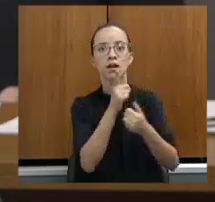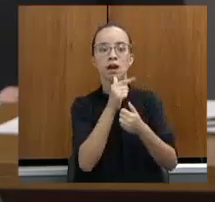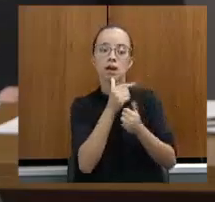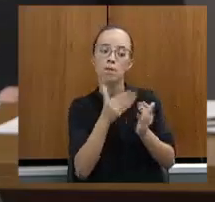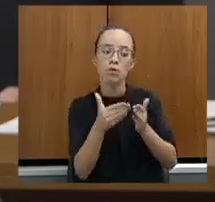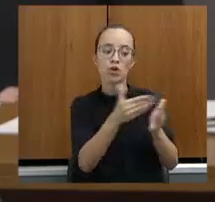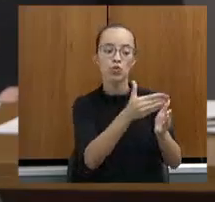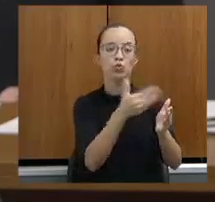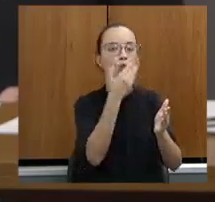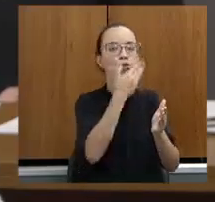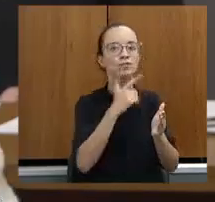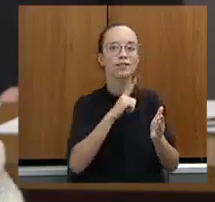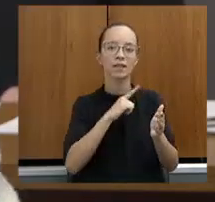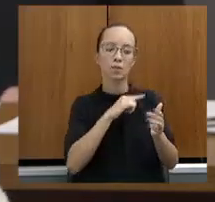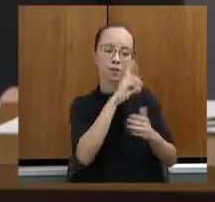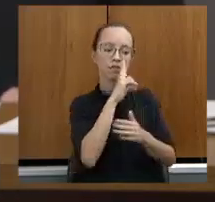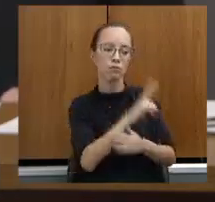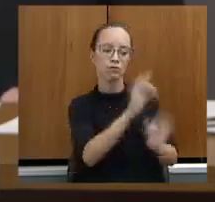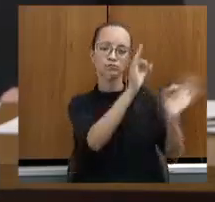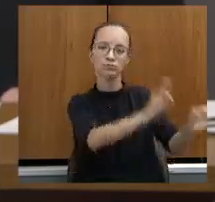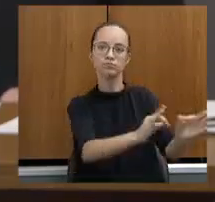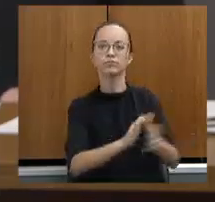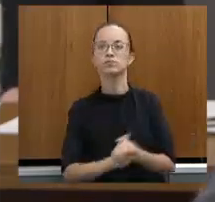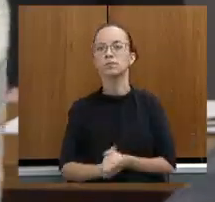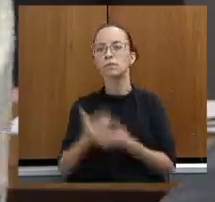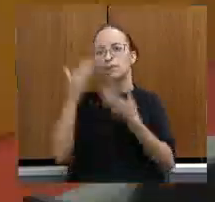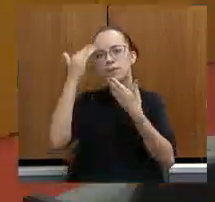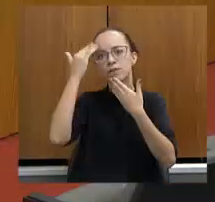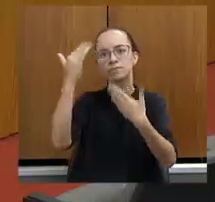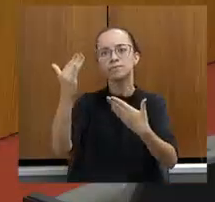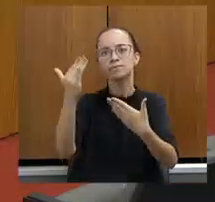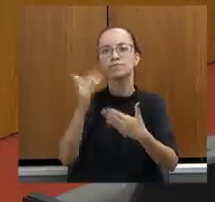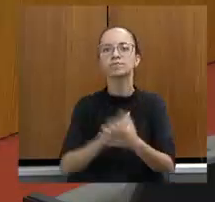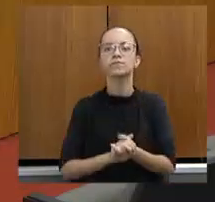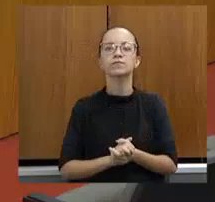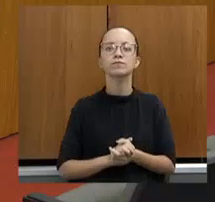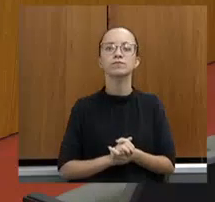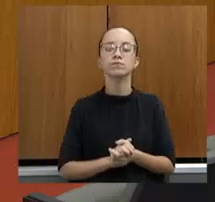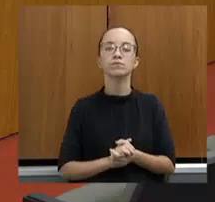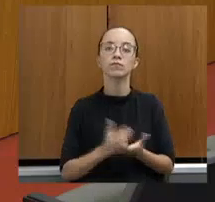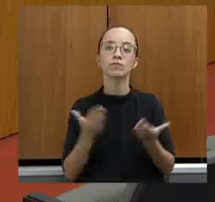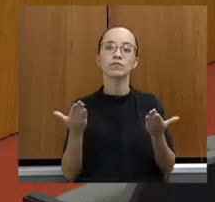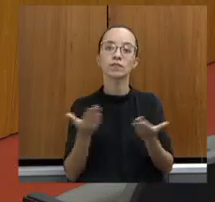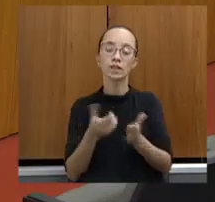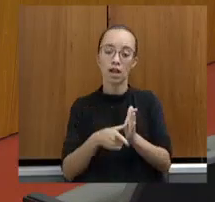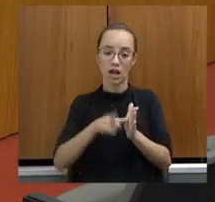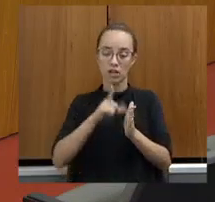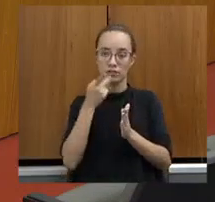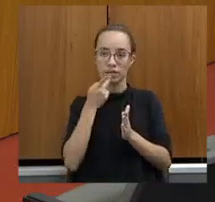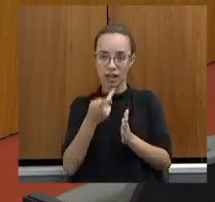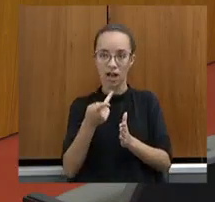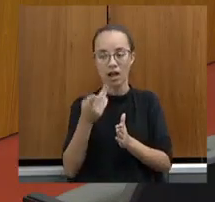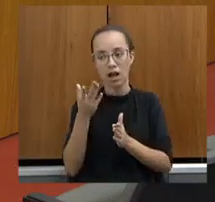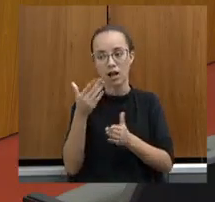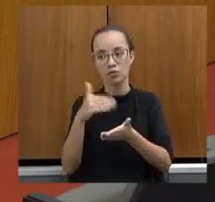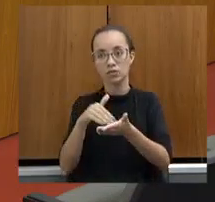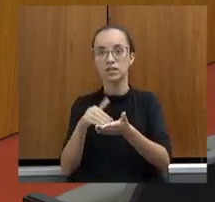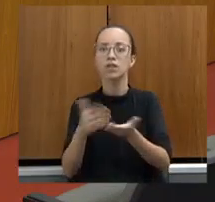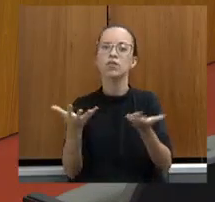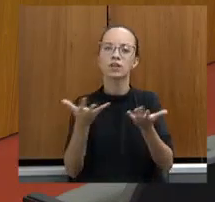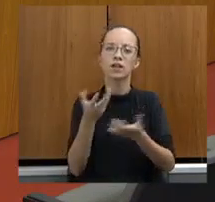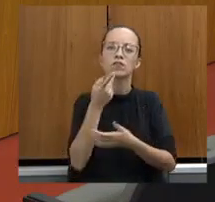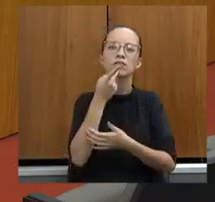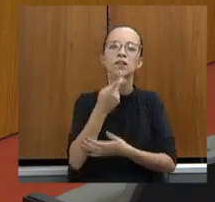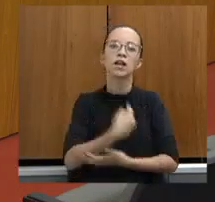resposta que merece obrigada obrigada Luiza Eu vou antes de passar para secretaria do registrar a presença do deputado